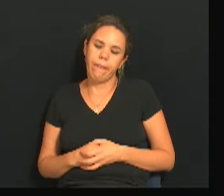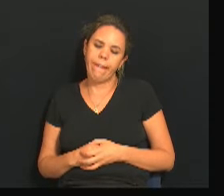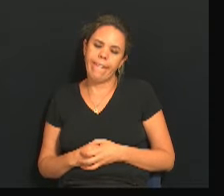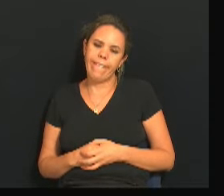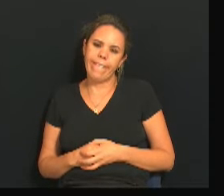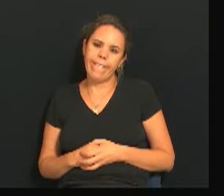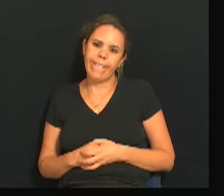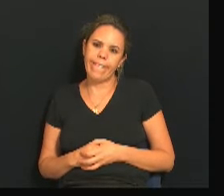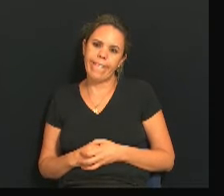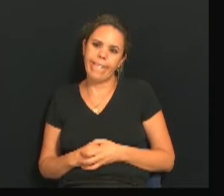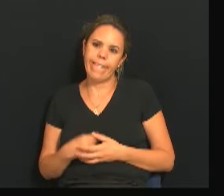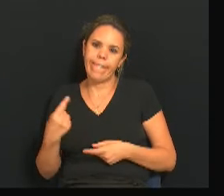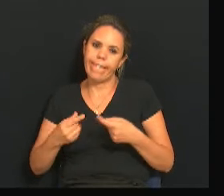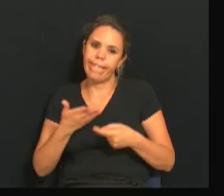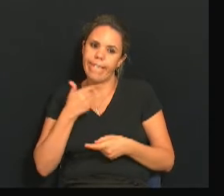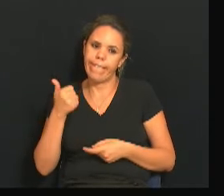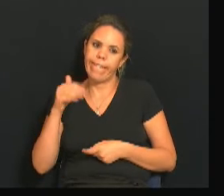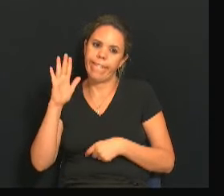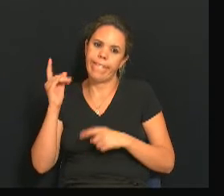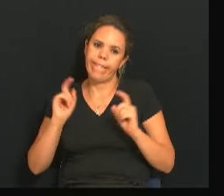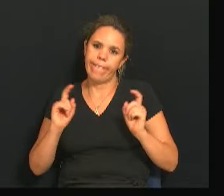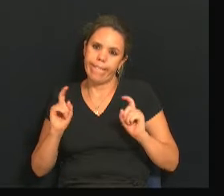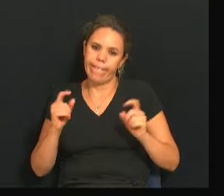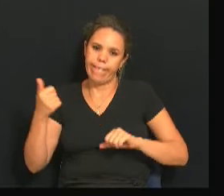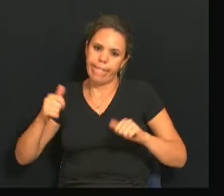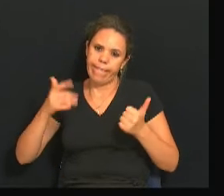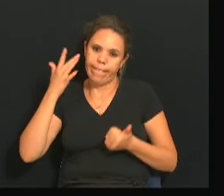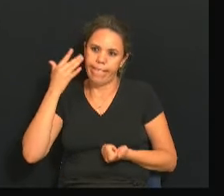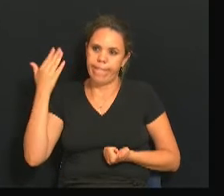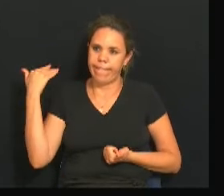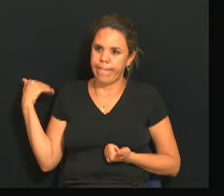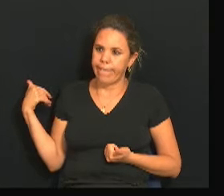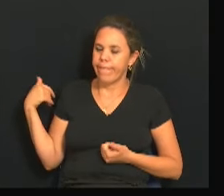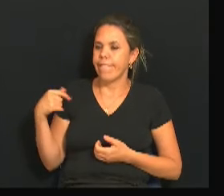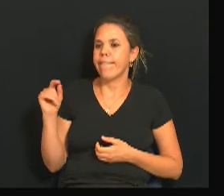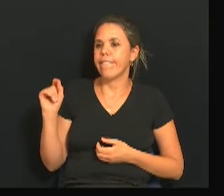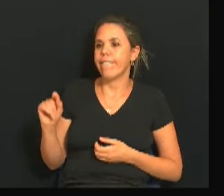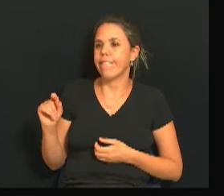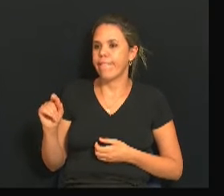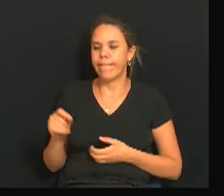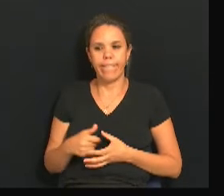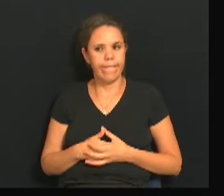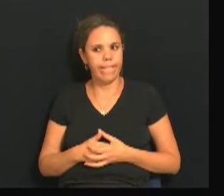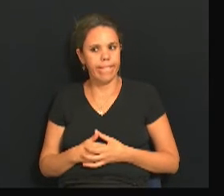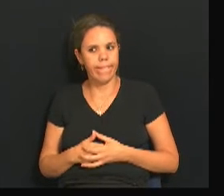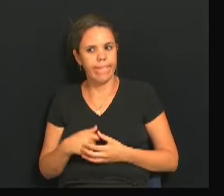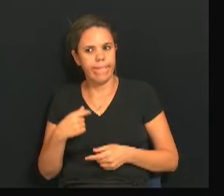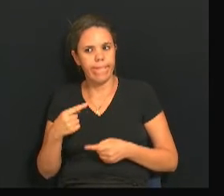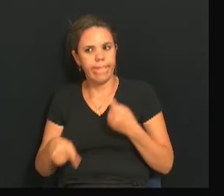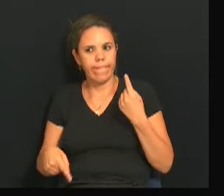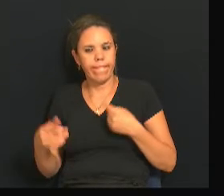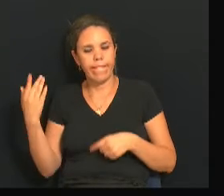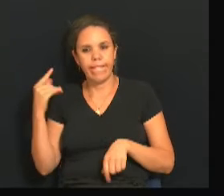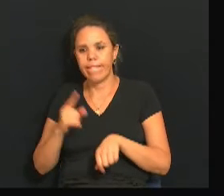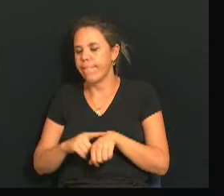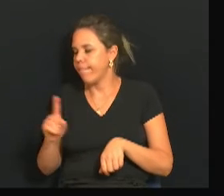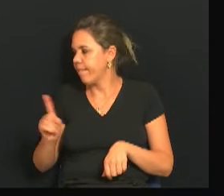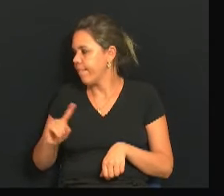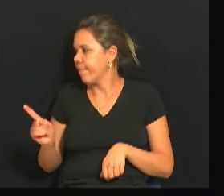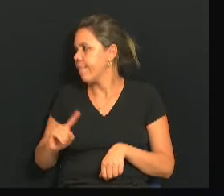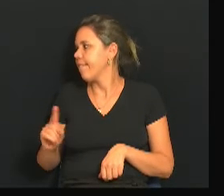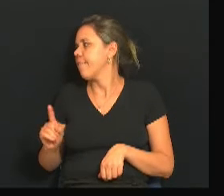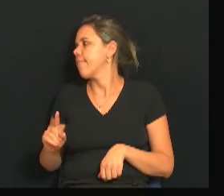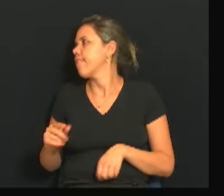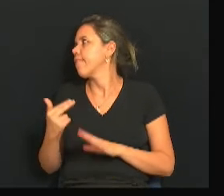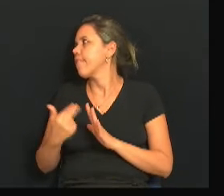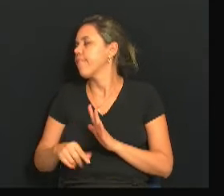debate sejam um pouco melhores, mas a gente avaliou que talvez não fosse adequado naquele momento a gente dar esse mole, né?